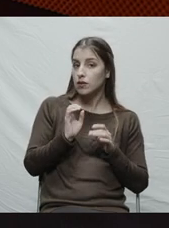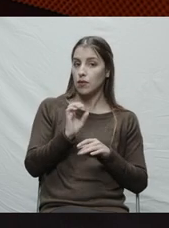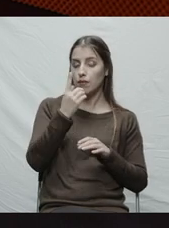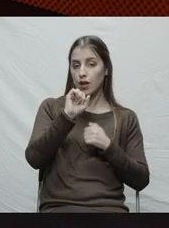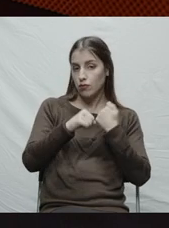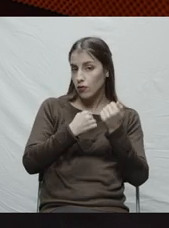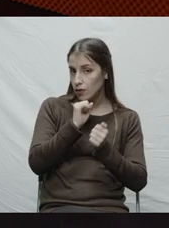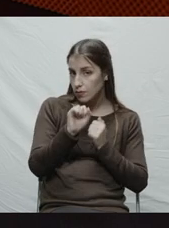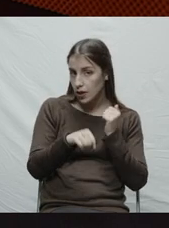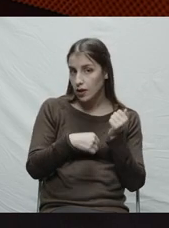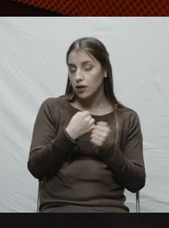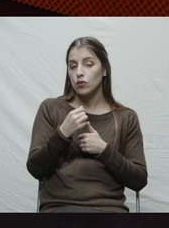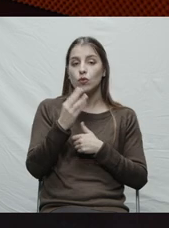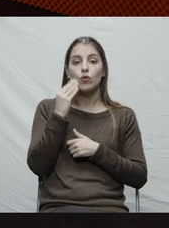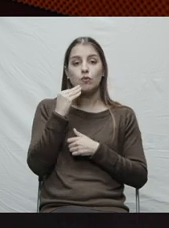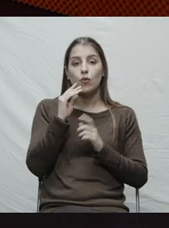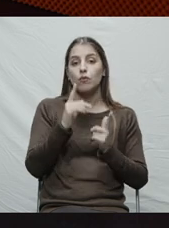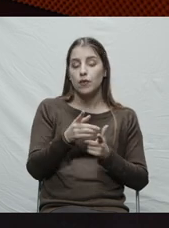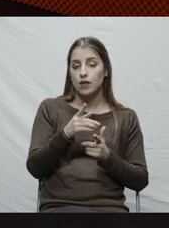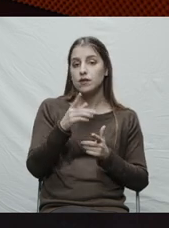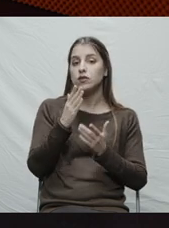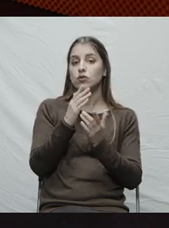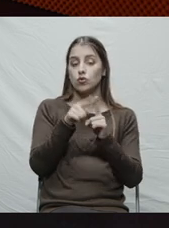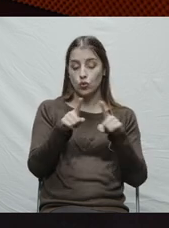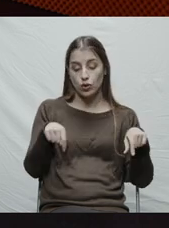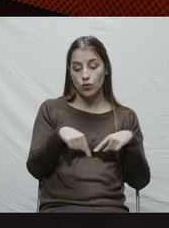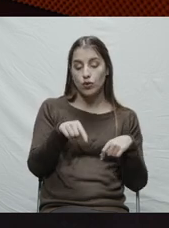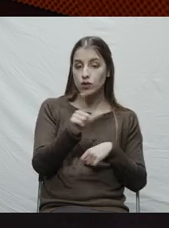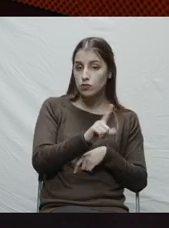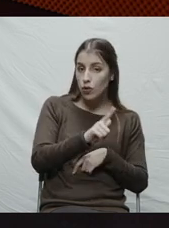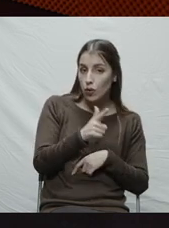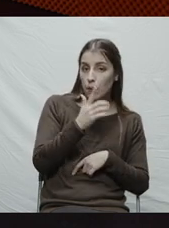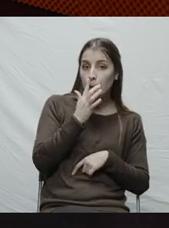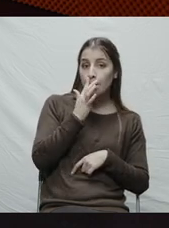movimentos, o quadro falavam de muita experimentação nos estúdios em Lisboa,